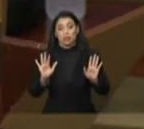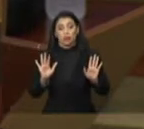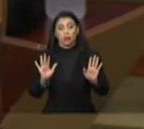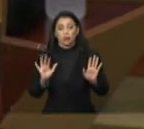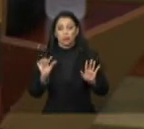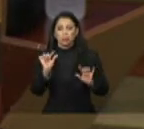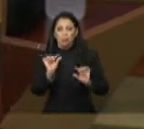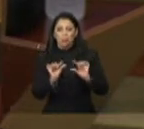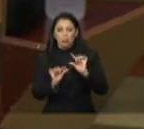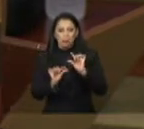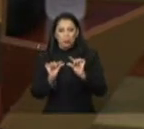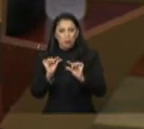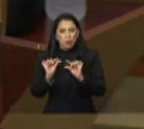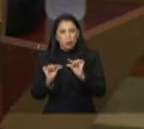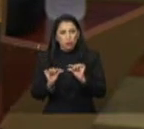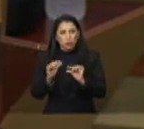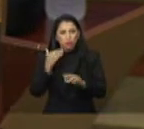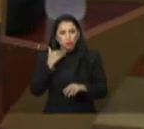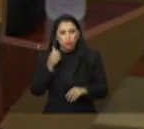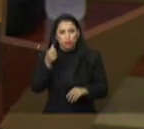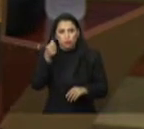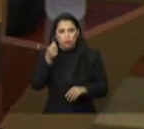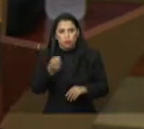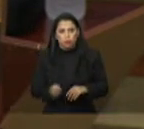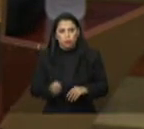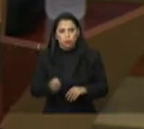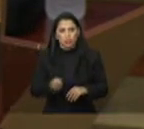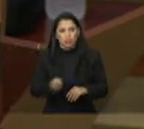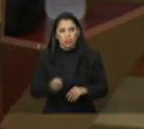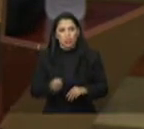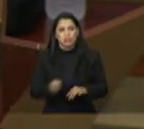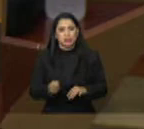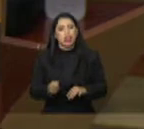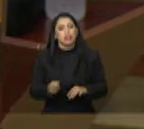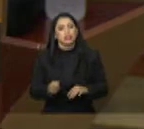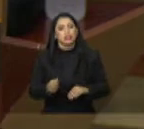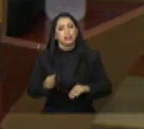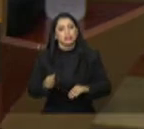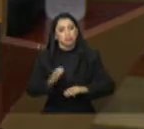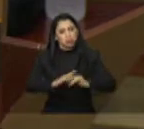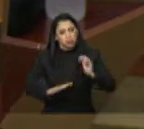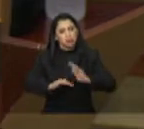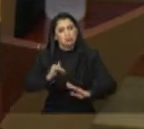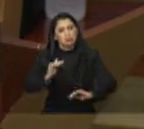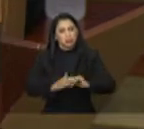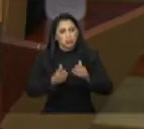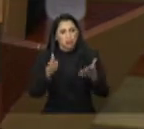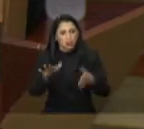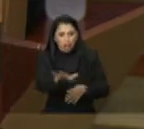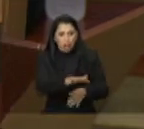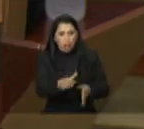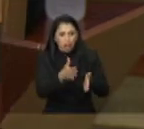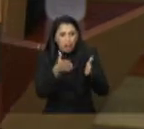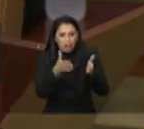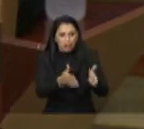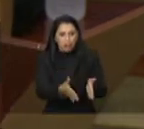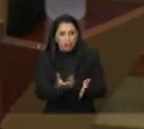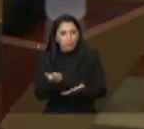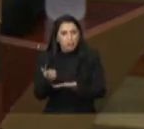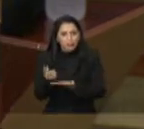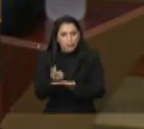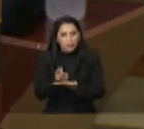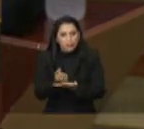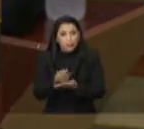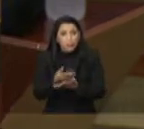poucos os especialistas em Finanças Públicas ou nós não prestamos atenção a eles né